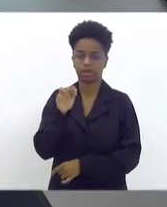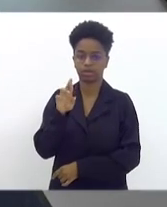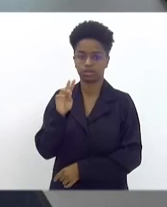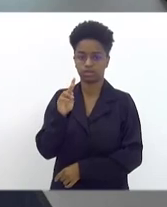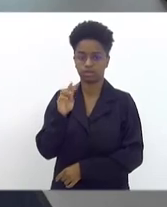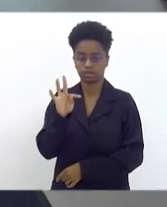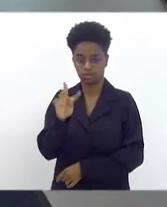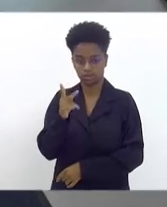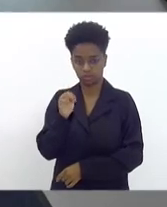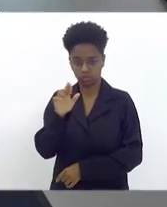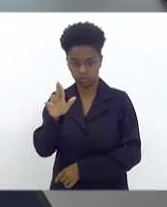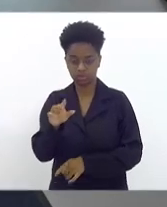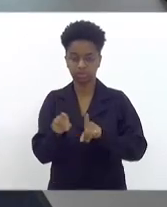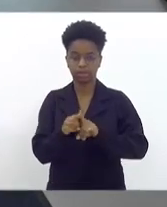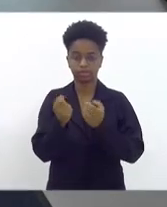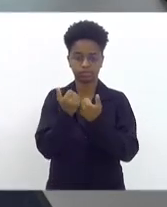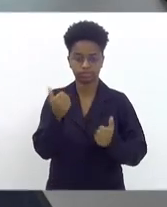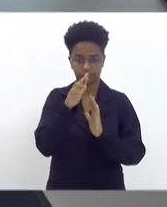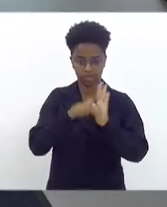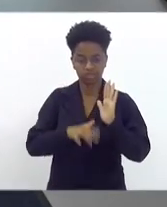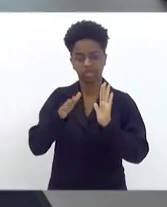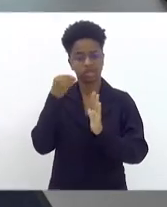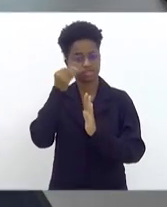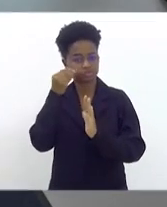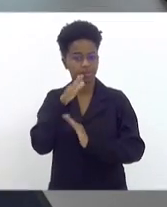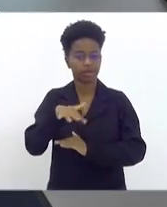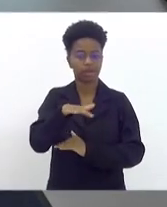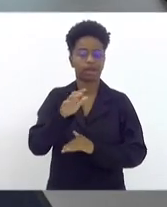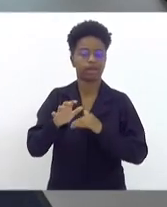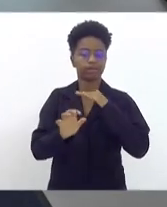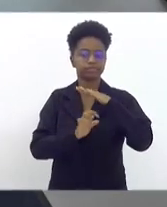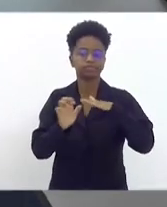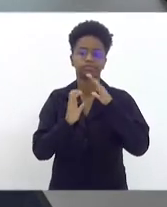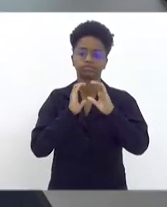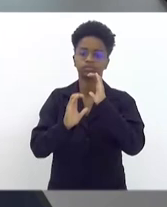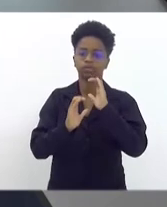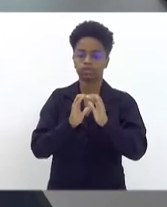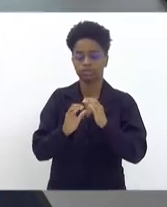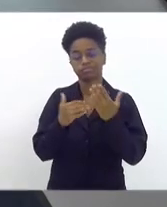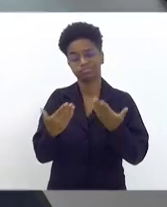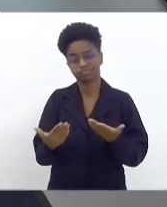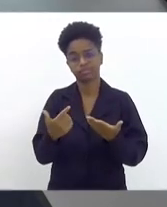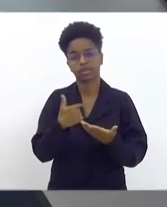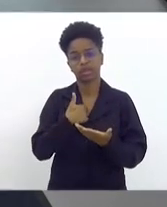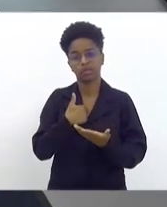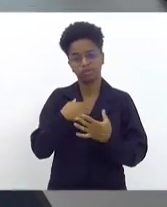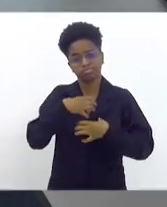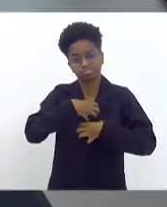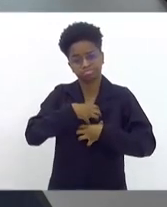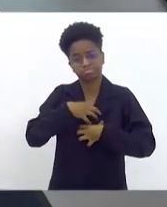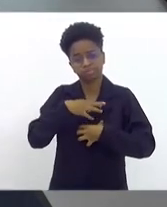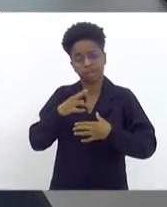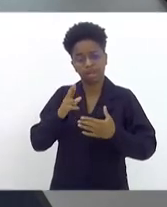pelo subrelator que tem expertise como empresário de comunicação, então me vejo muito representado